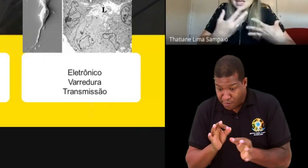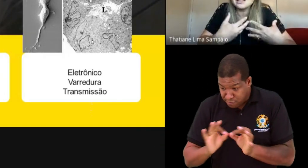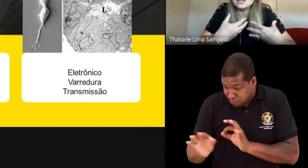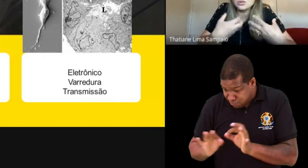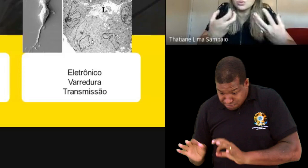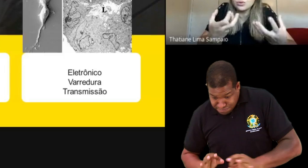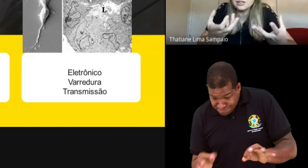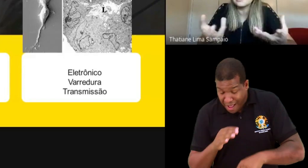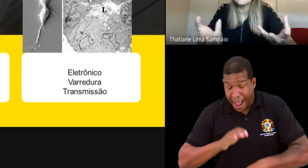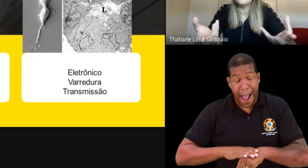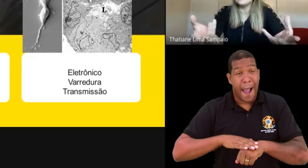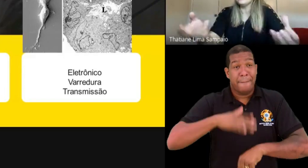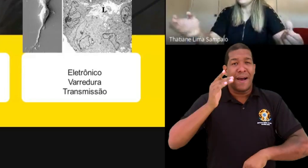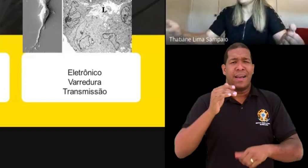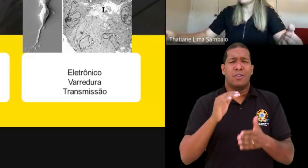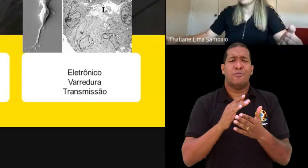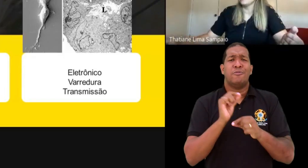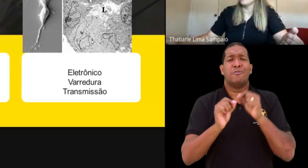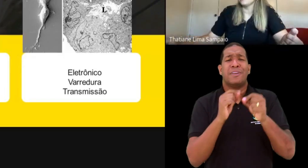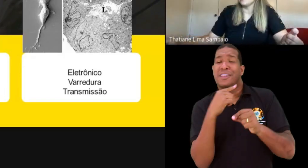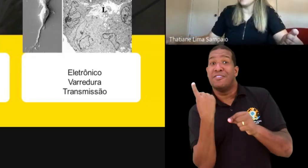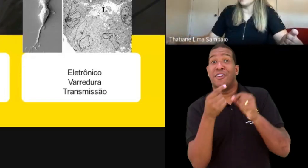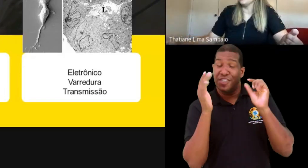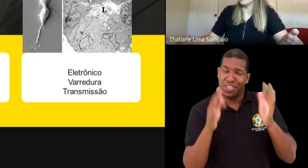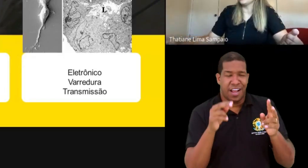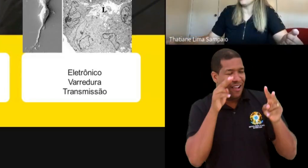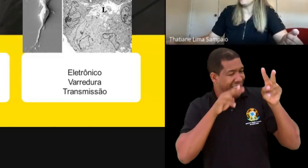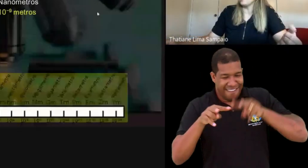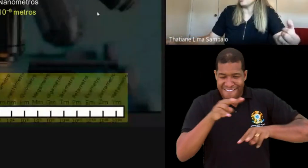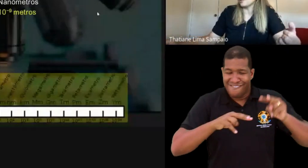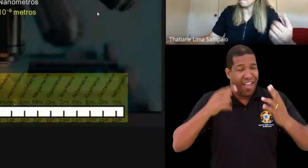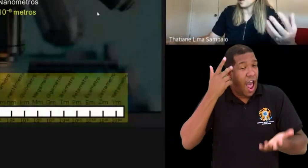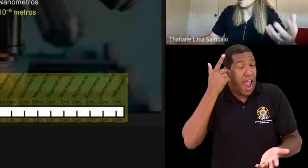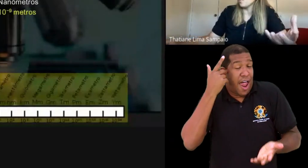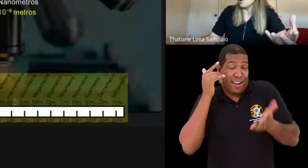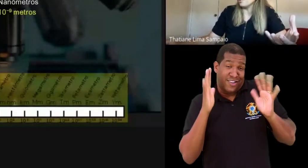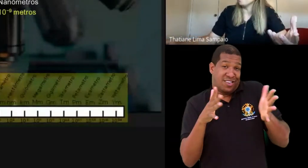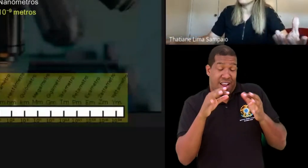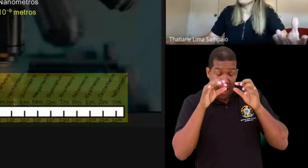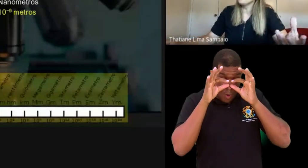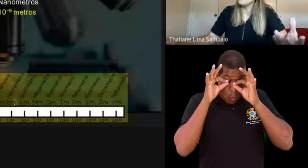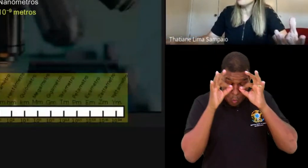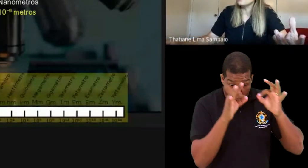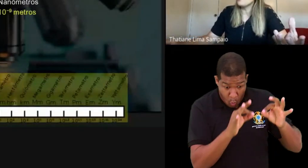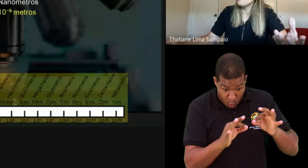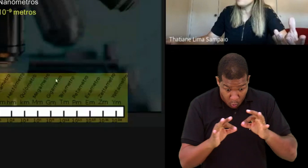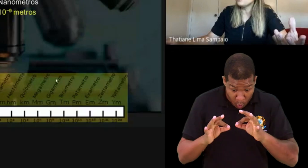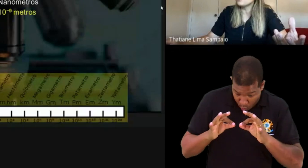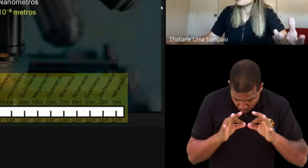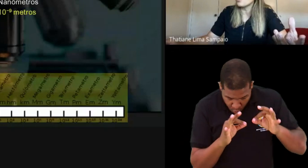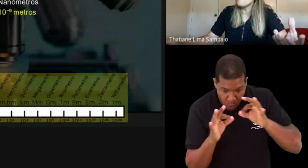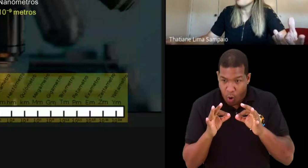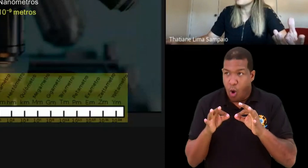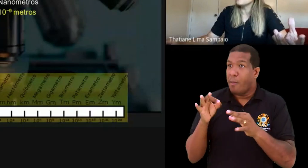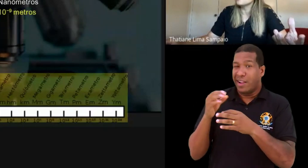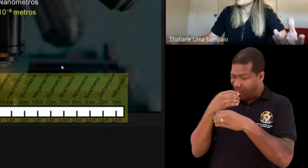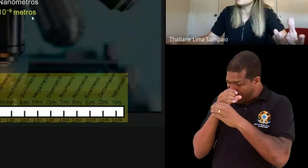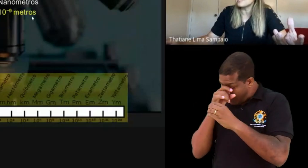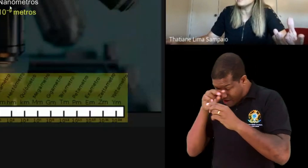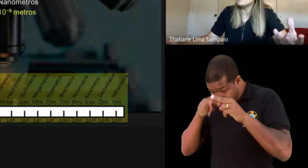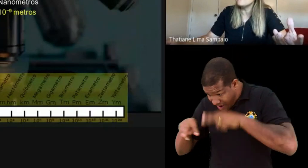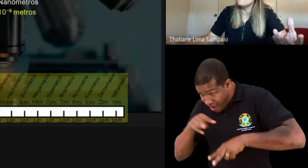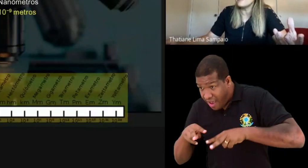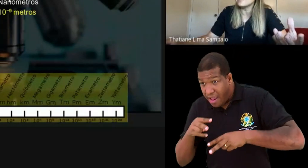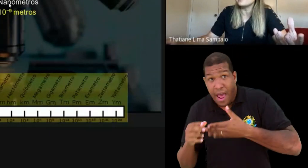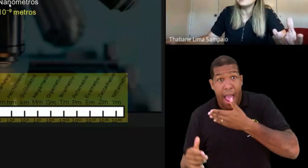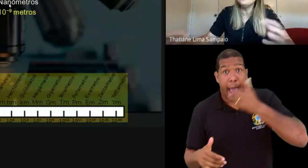do que as estruturas visíveis naturalmente com o olho. Por quê? Porque com microscópio vocês